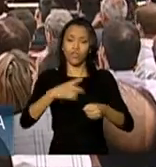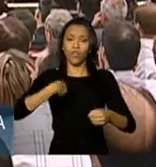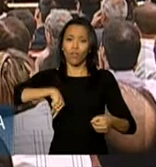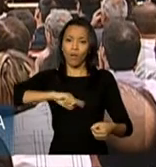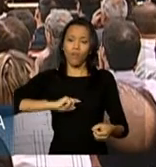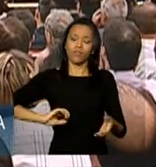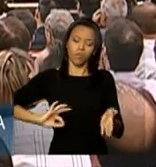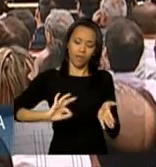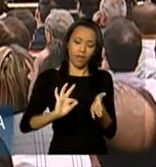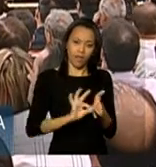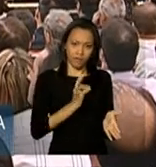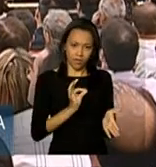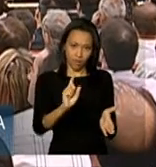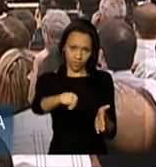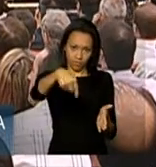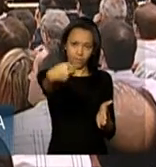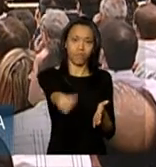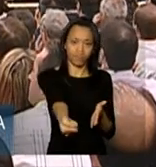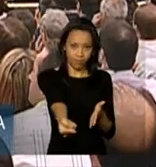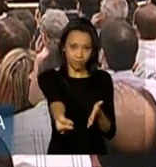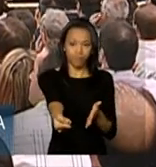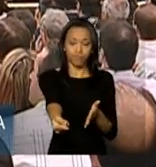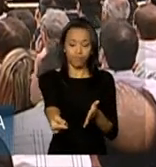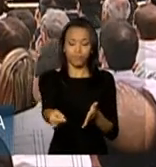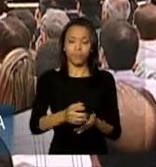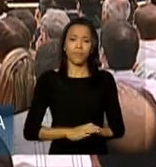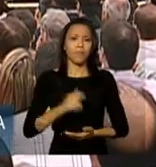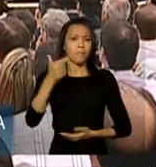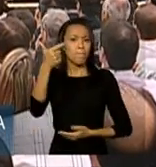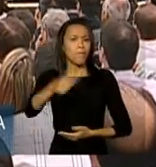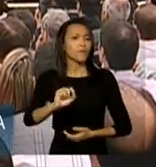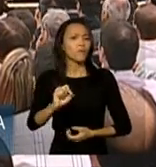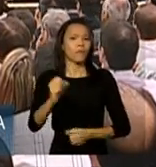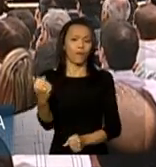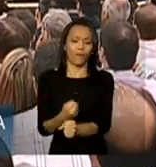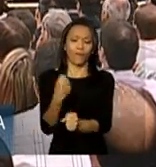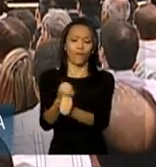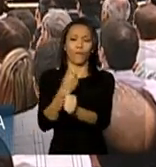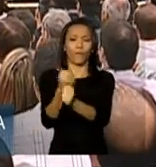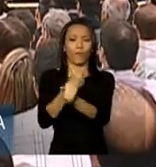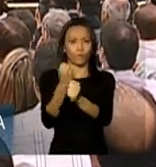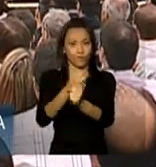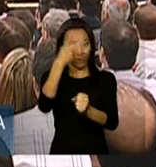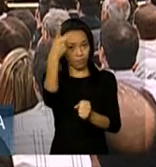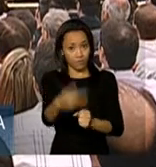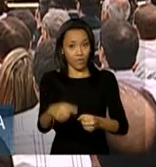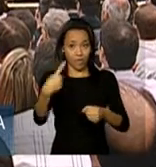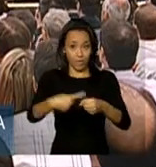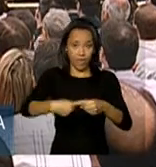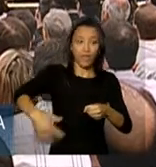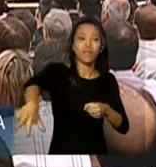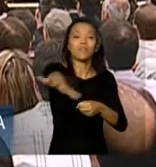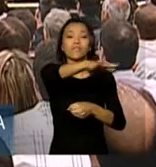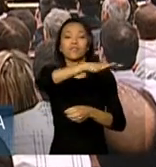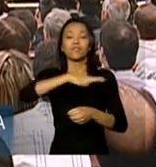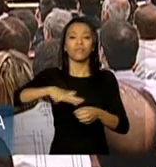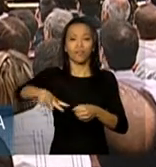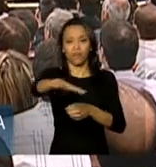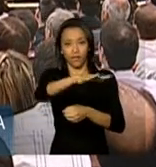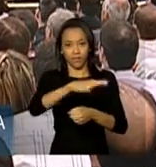faremos logo a seguir de mais obras para a cidade de Caxias do Sul no